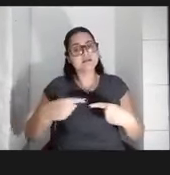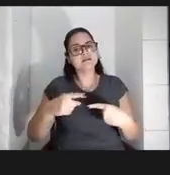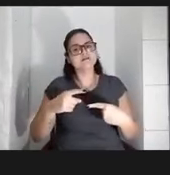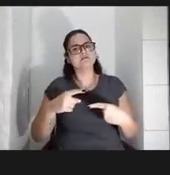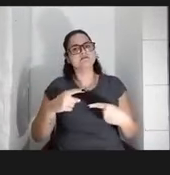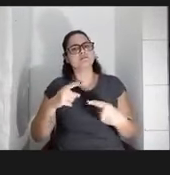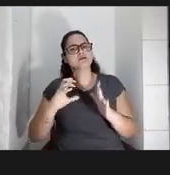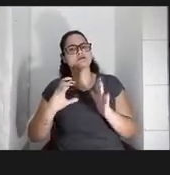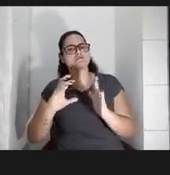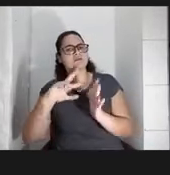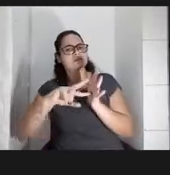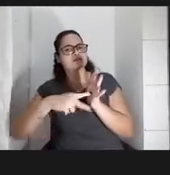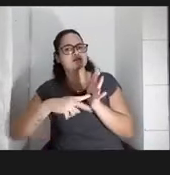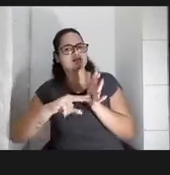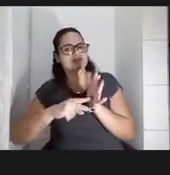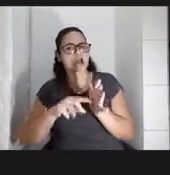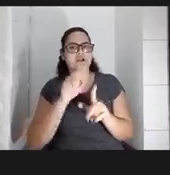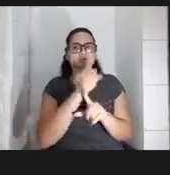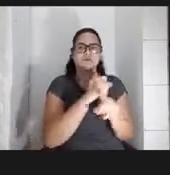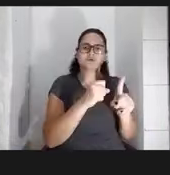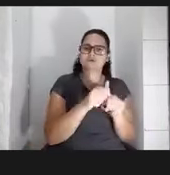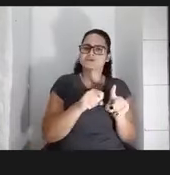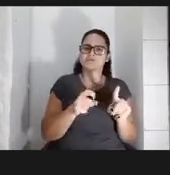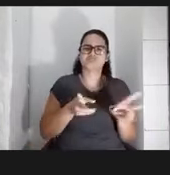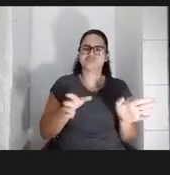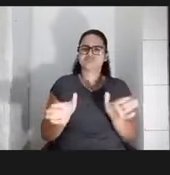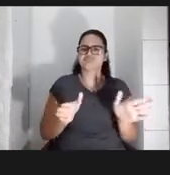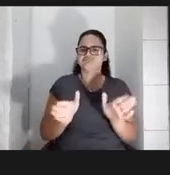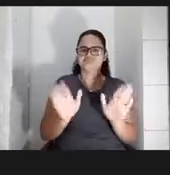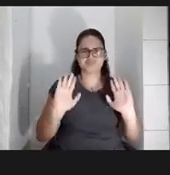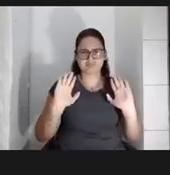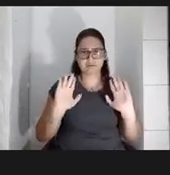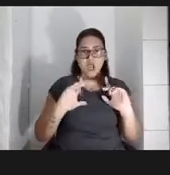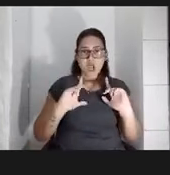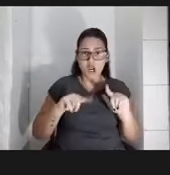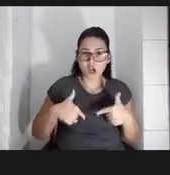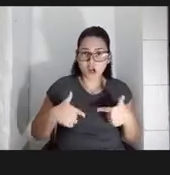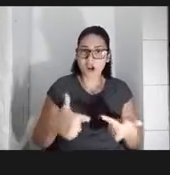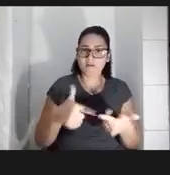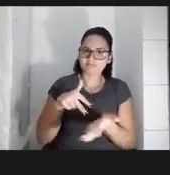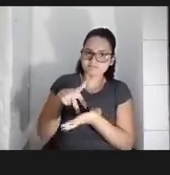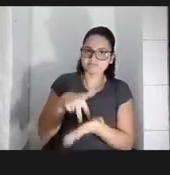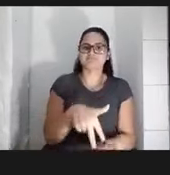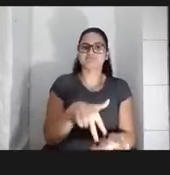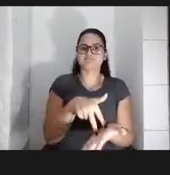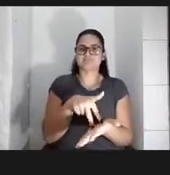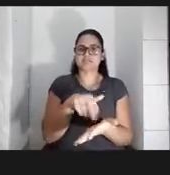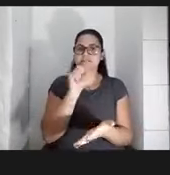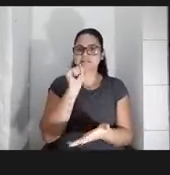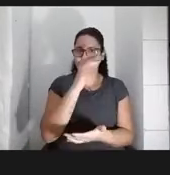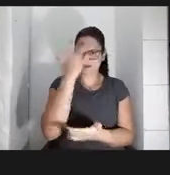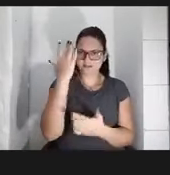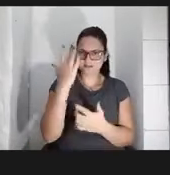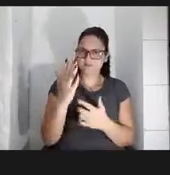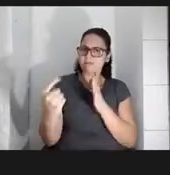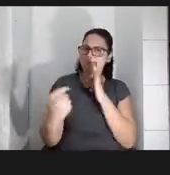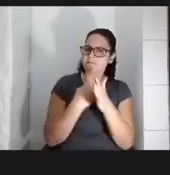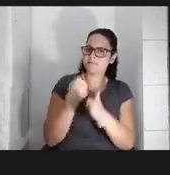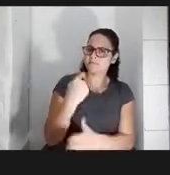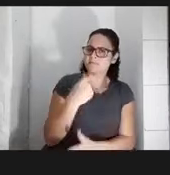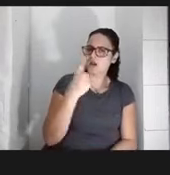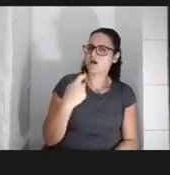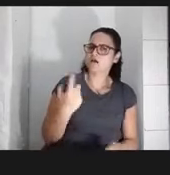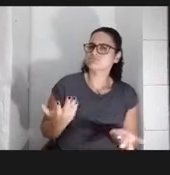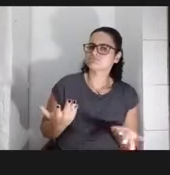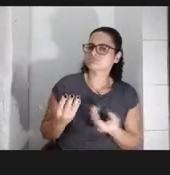sindical, seja do movimento social, também começarmos a nos posicionar. Sempre que alguém me questiona, olha, e aí, o